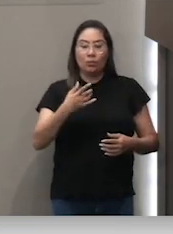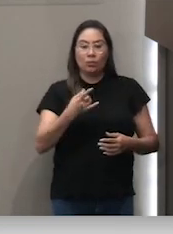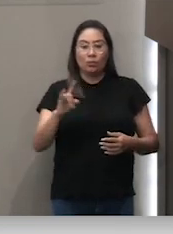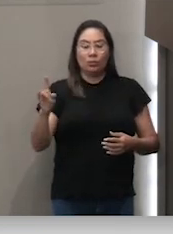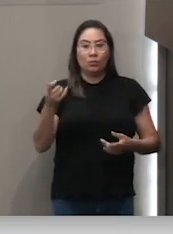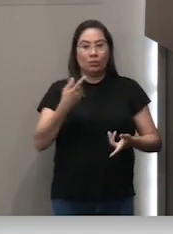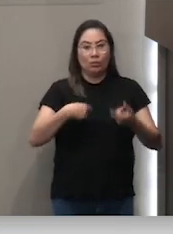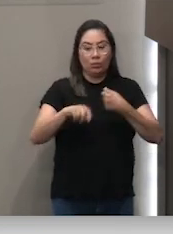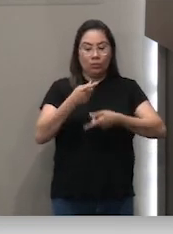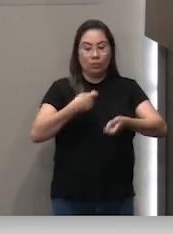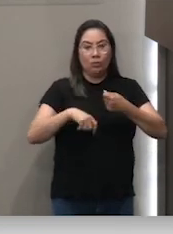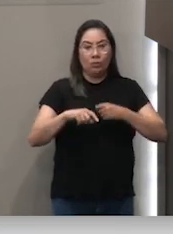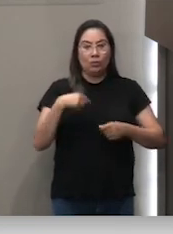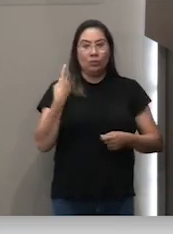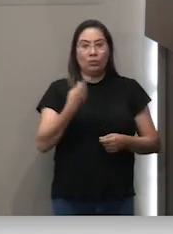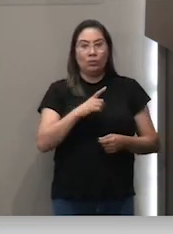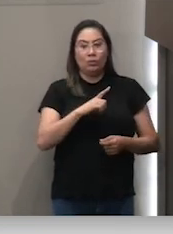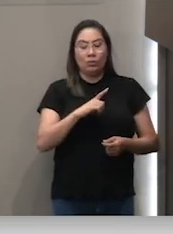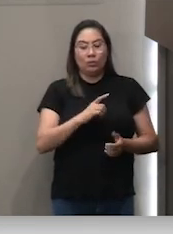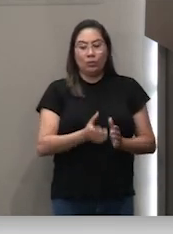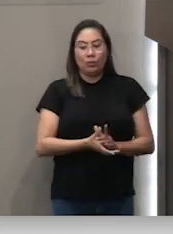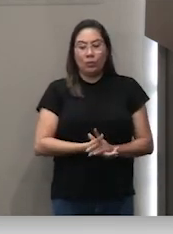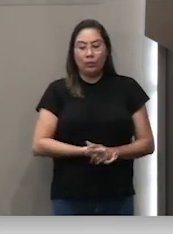últimas administrações da nossa cidade de Passo Fundo.